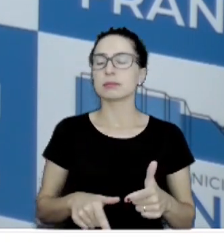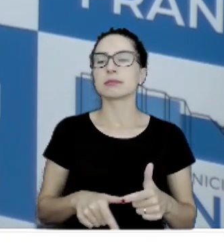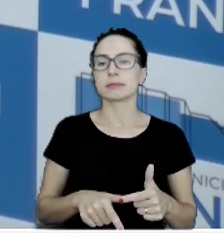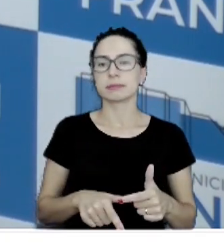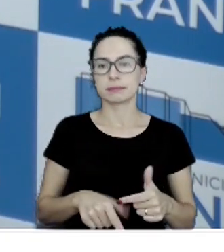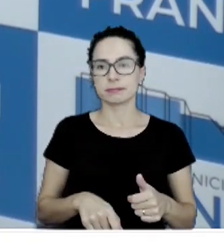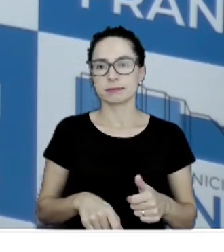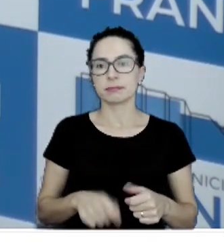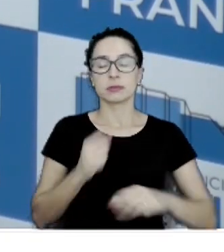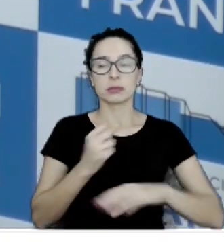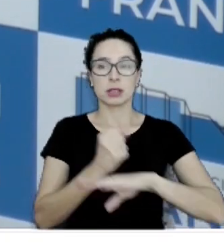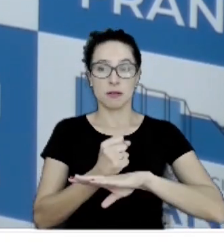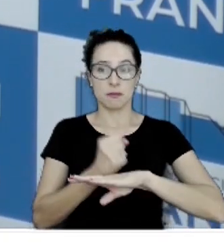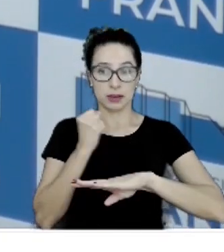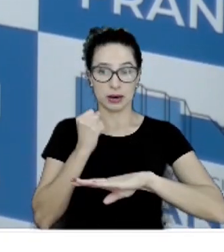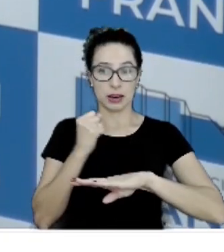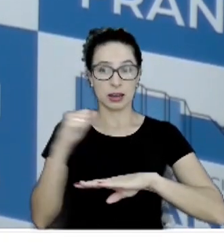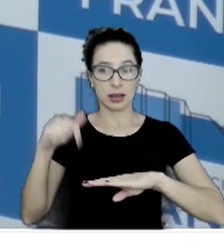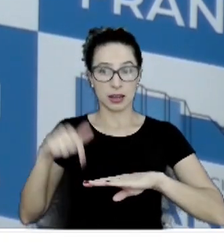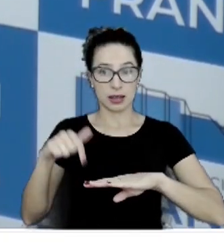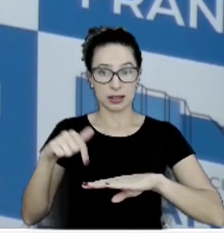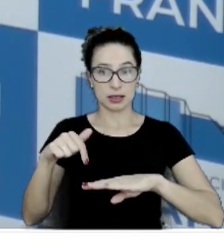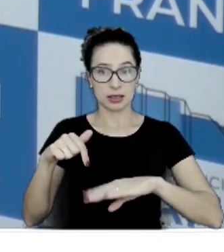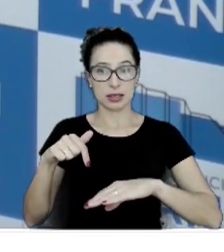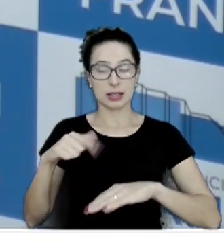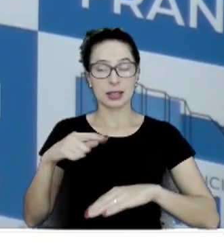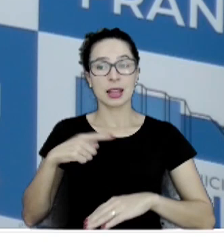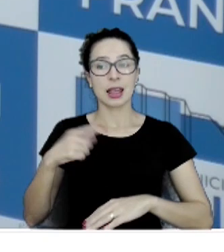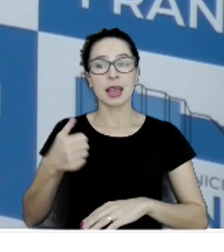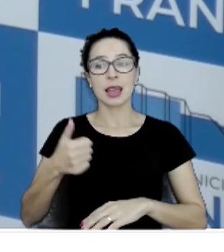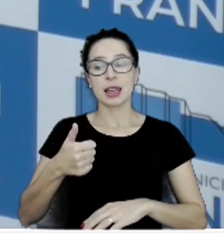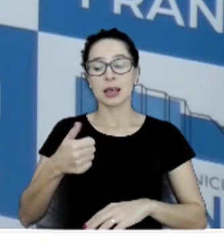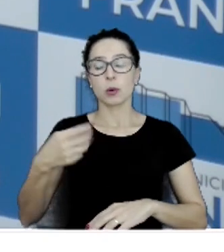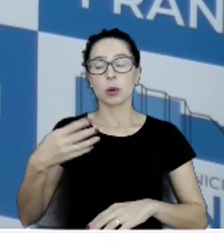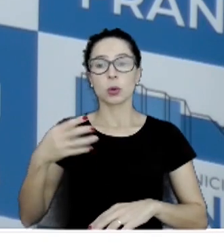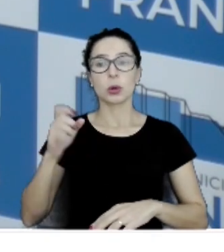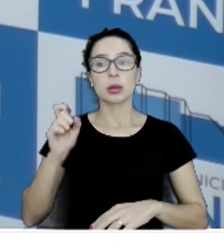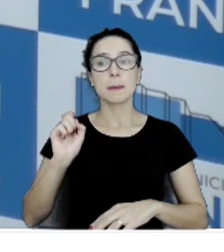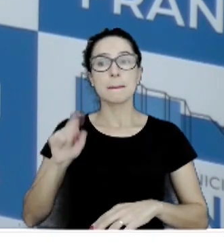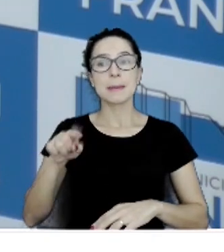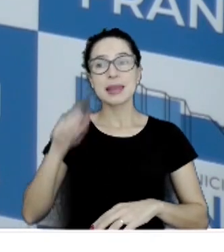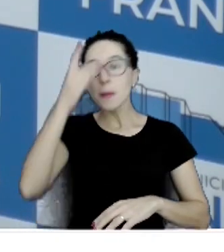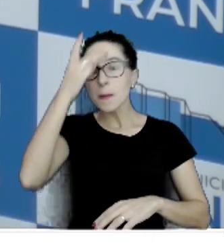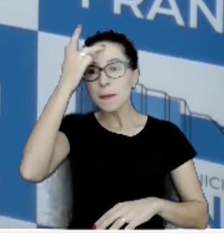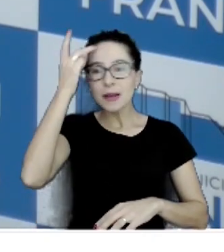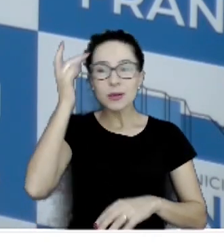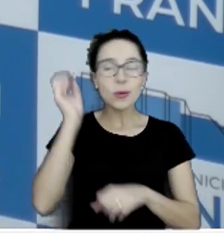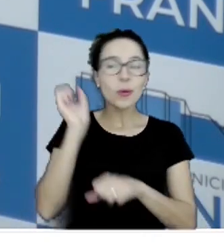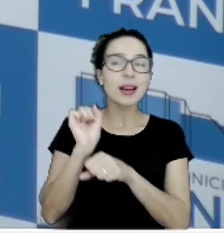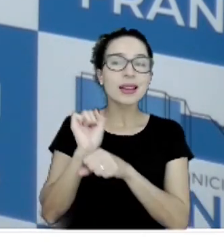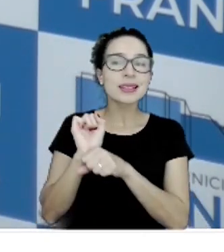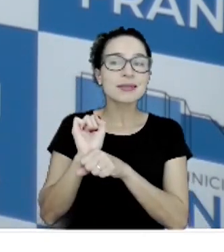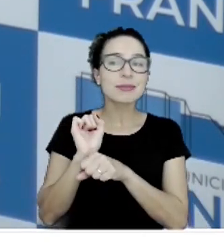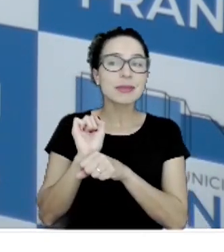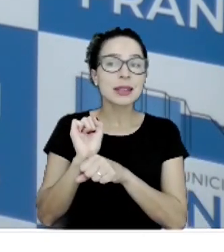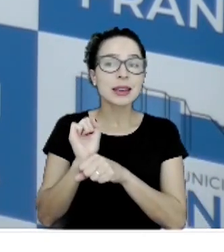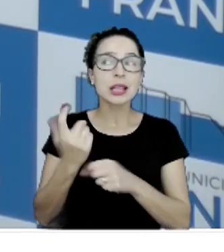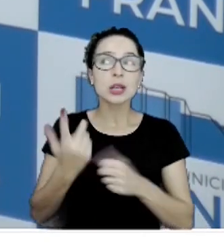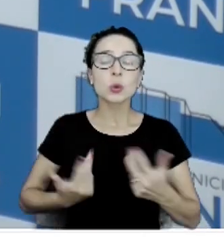Franca tem 14 mil pessoas esperando a cirurgia